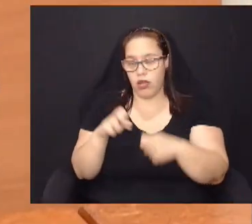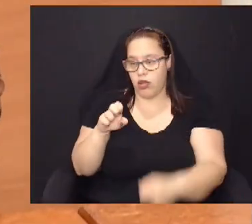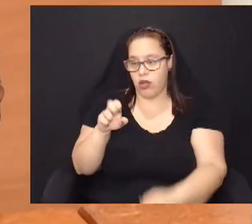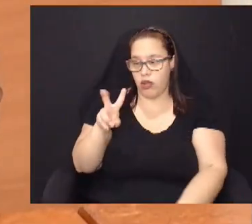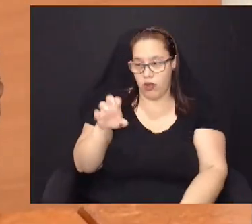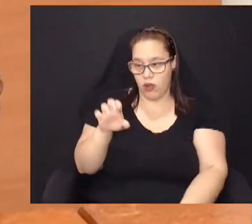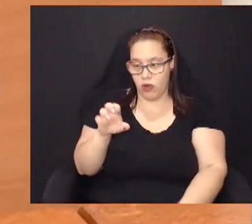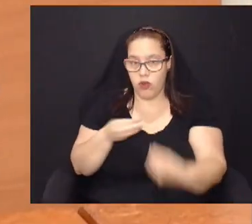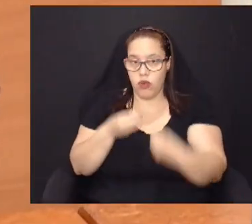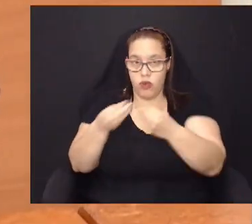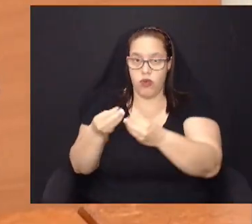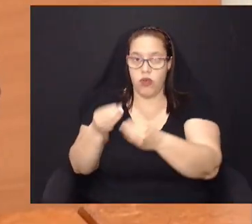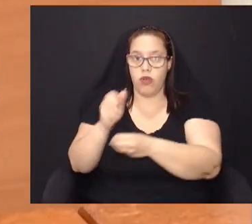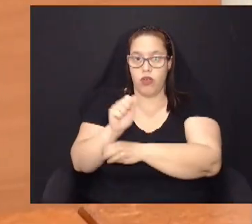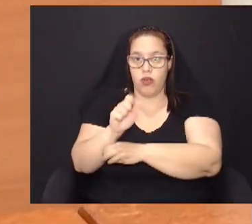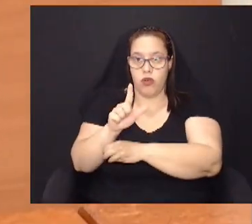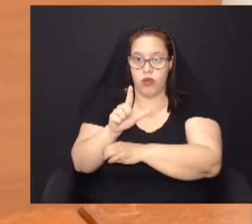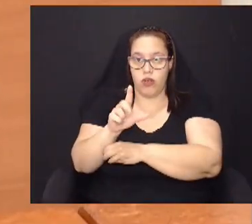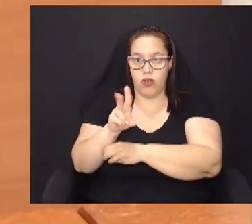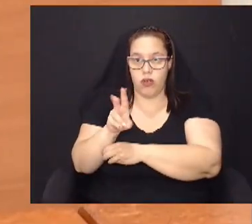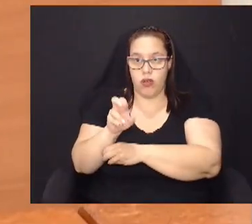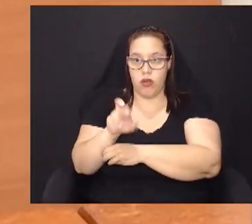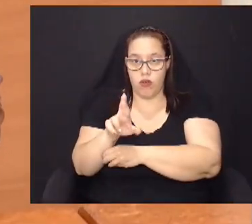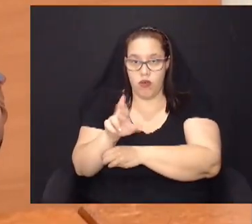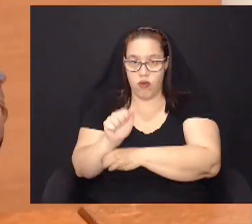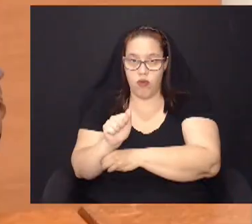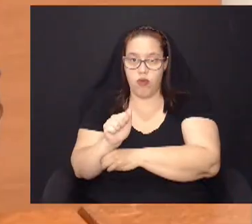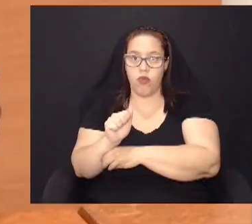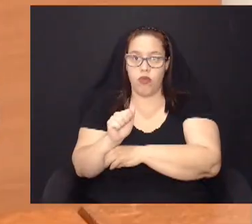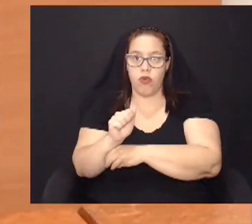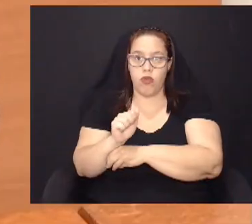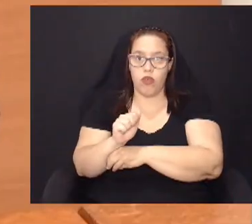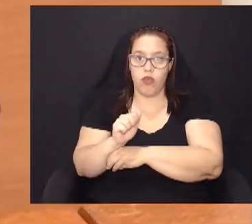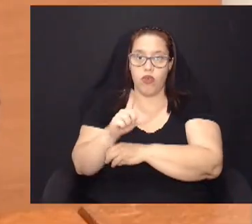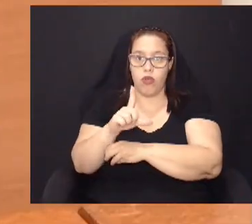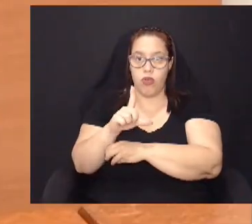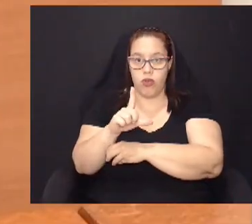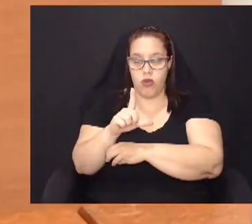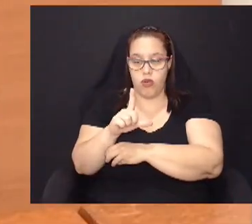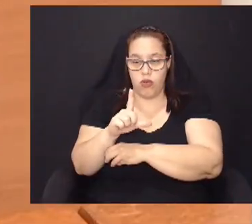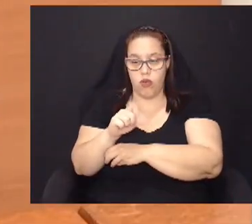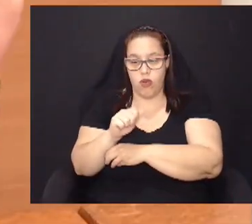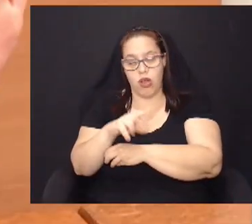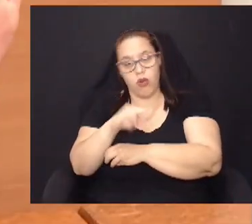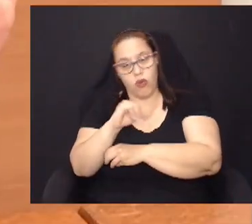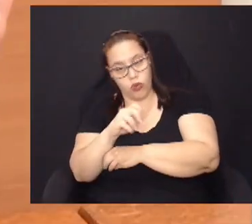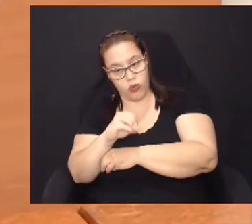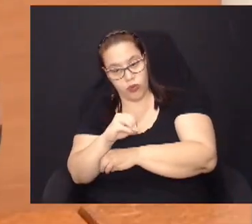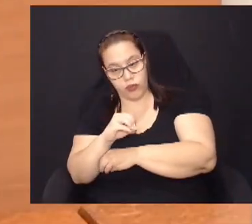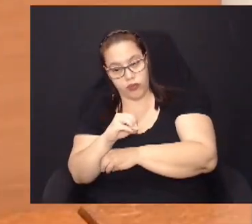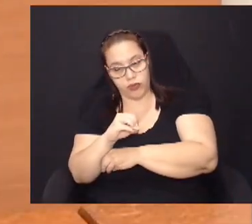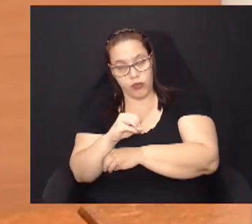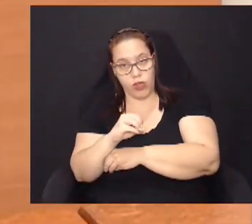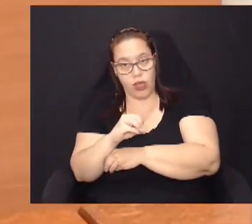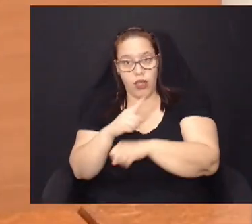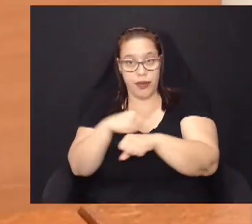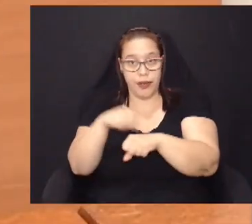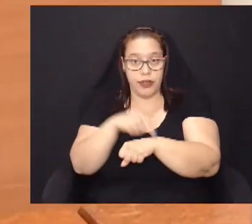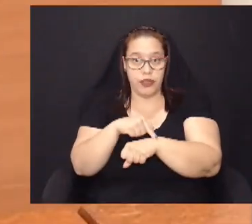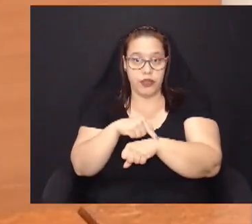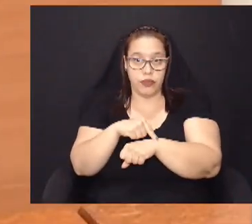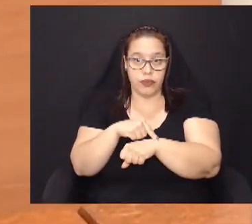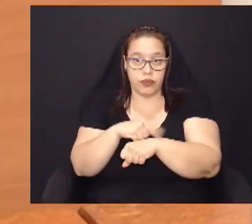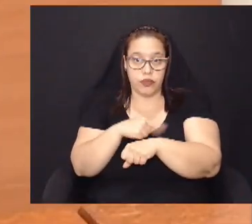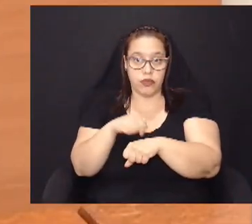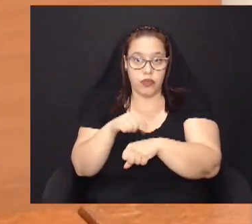o alvará lá, tratamento acústico e o laudo acústico, certo? Aí vem extensão de horário. A extensão de